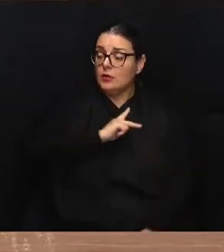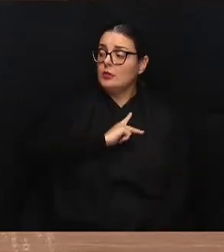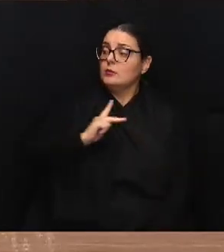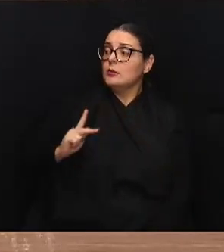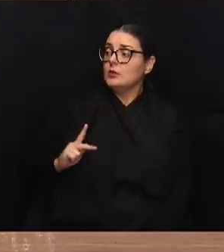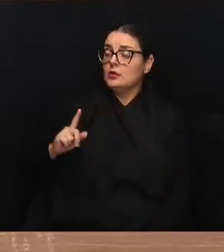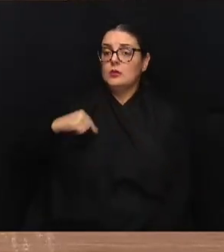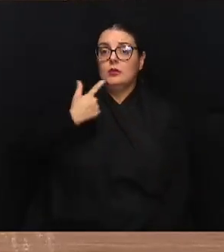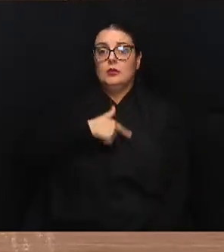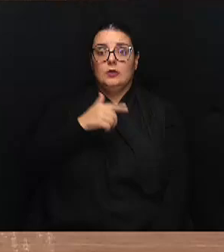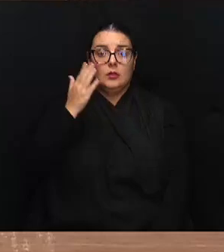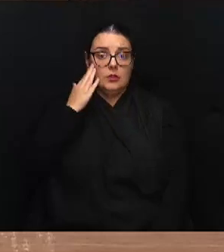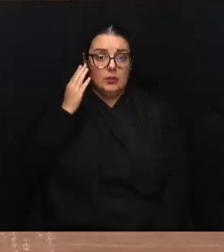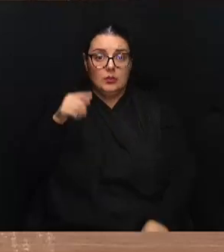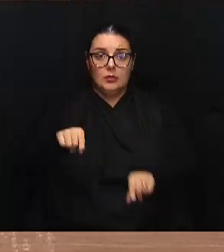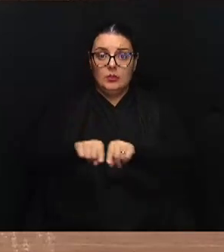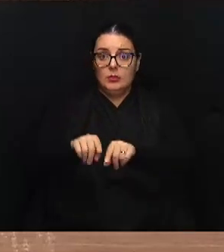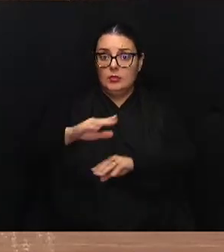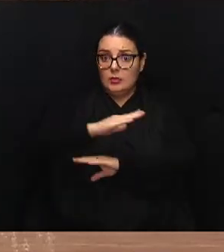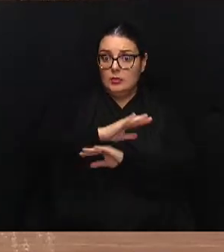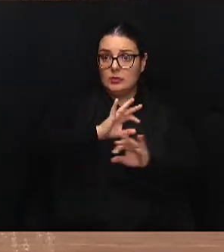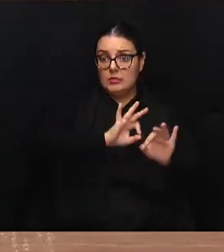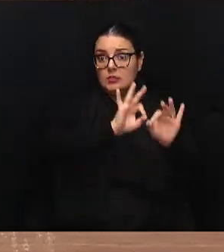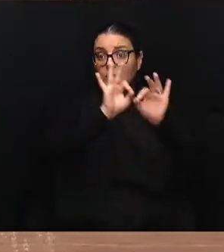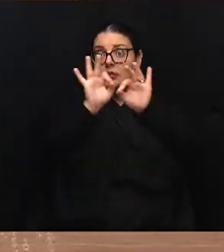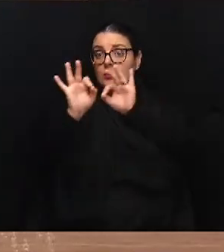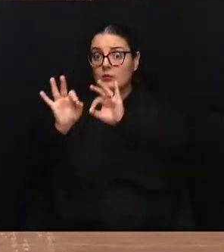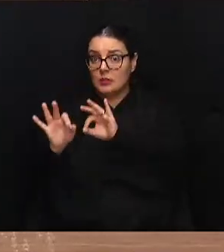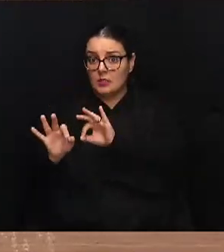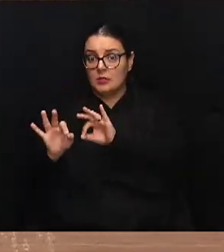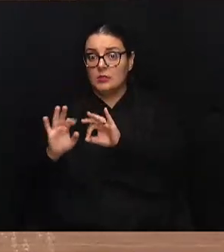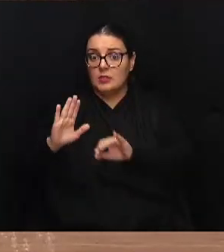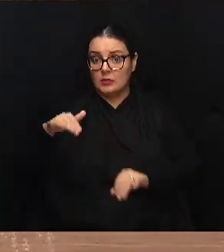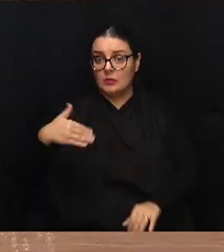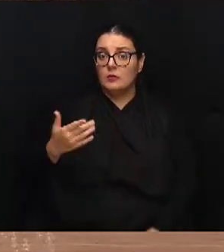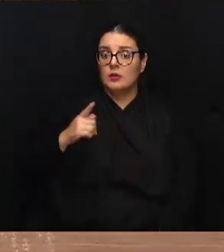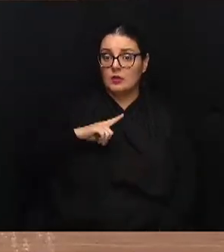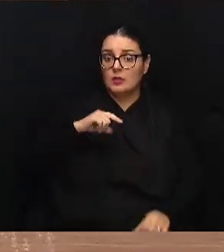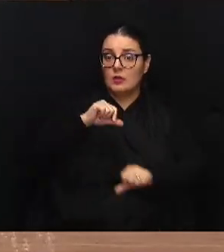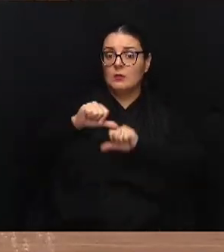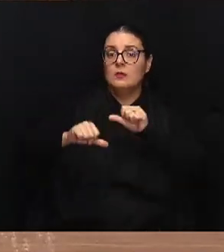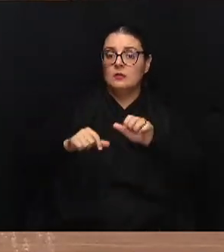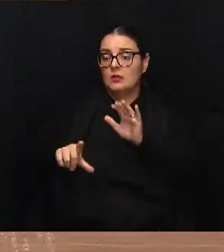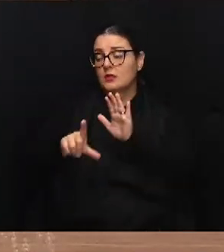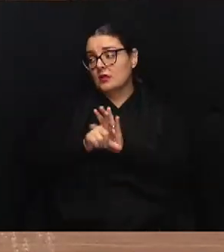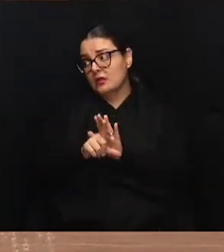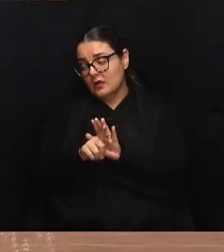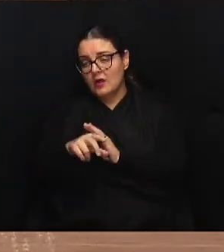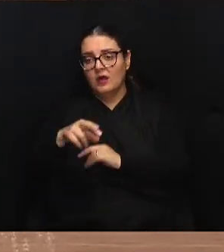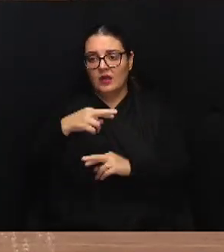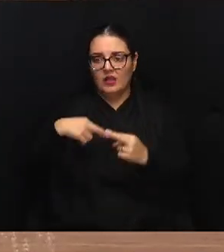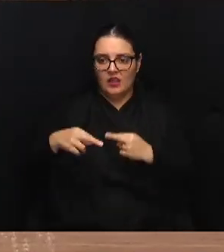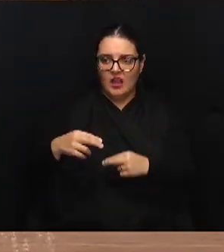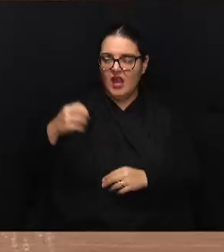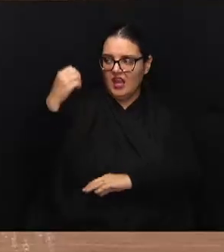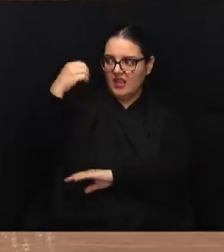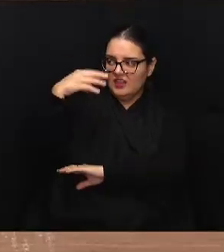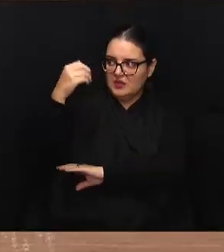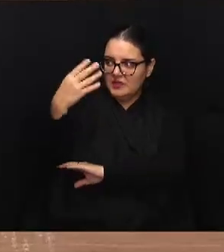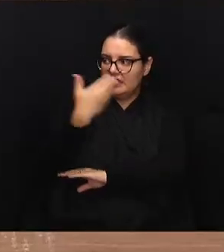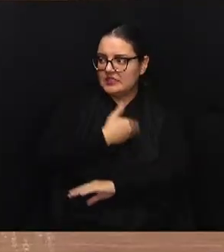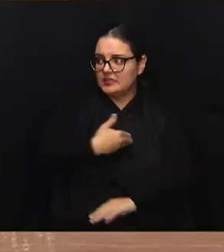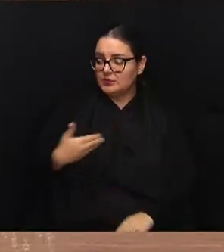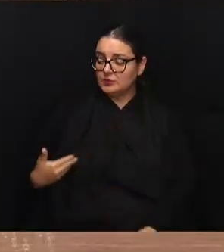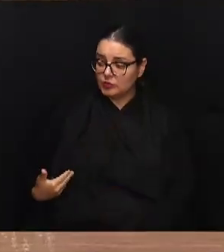a gente sabe que inclusive a Câmara acompanha bastante, desde que a gente teve uma mudança na lei, a questão da iluminação